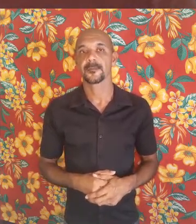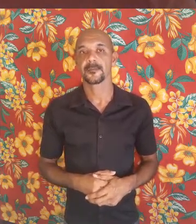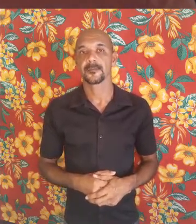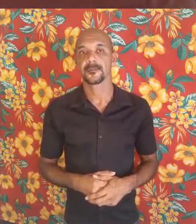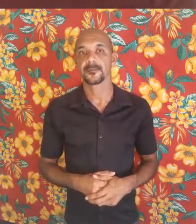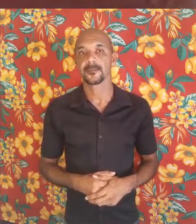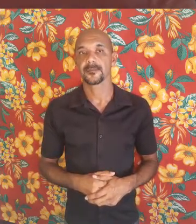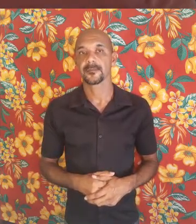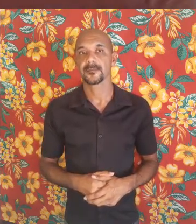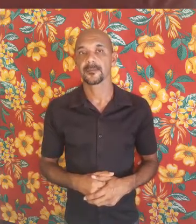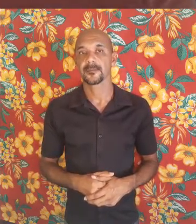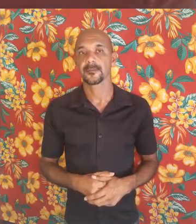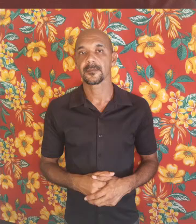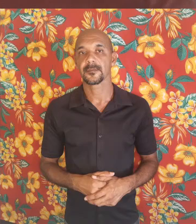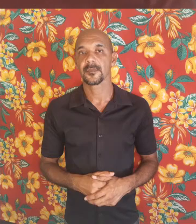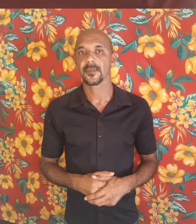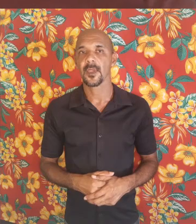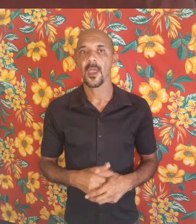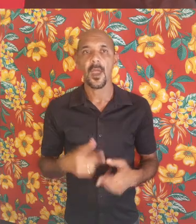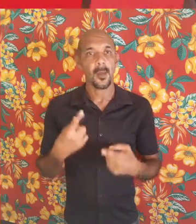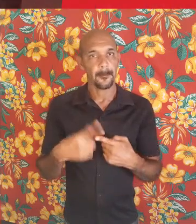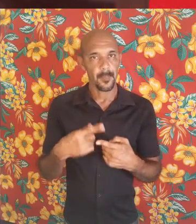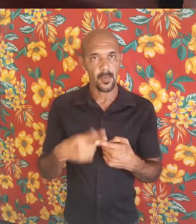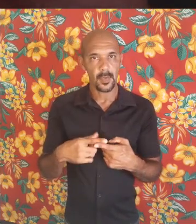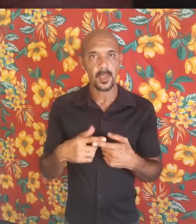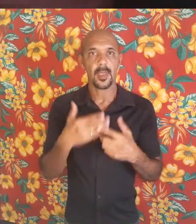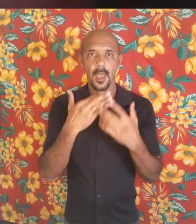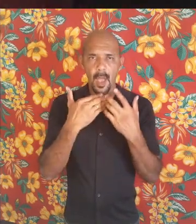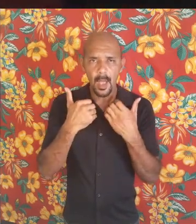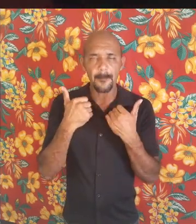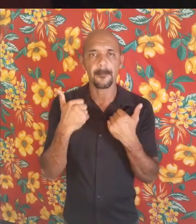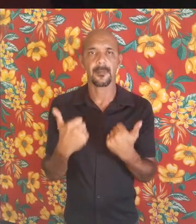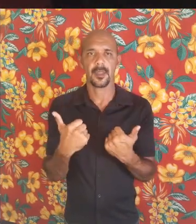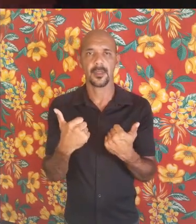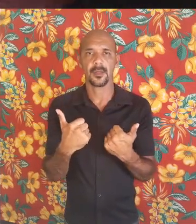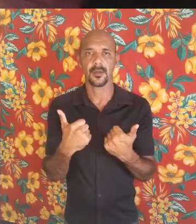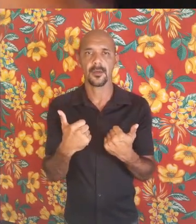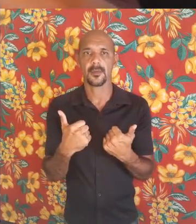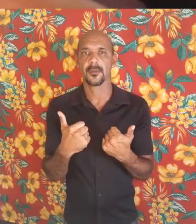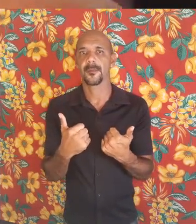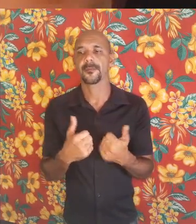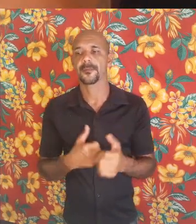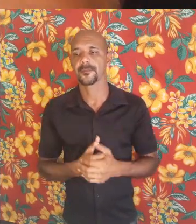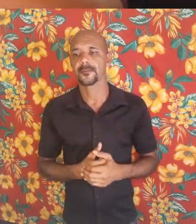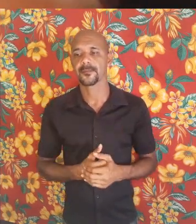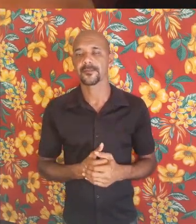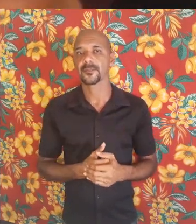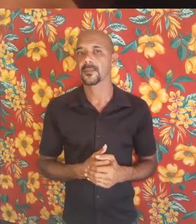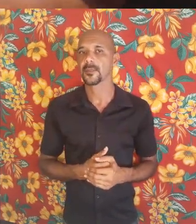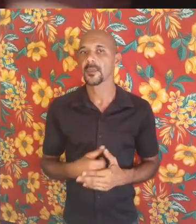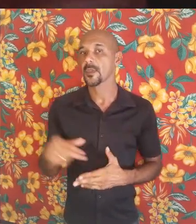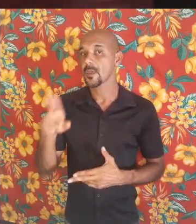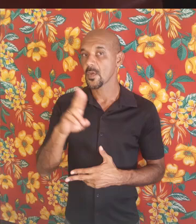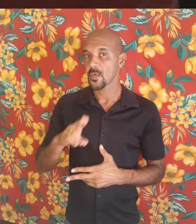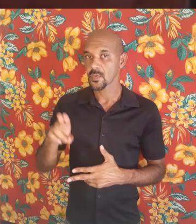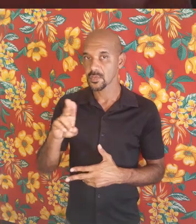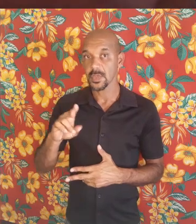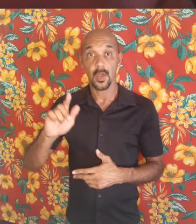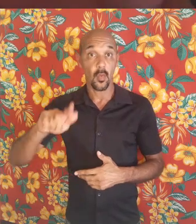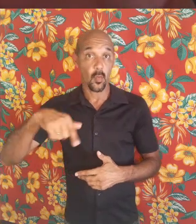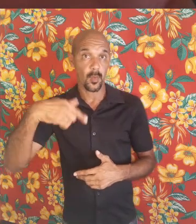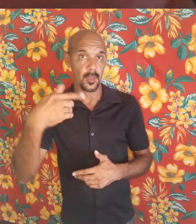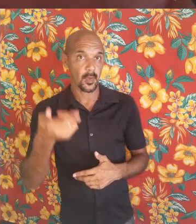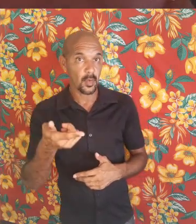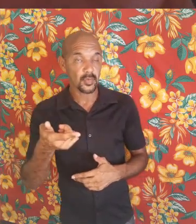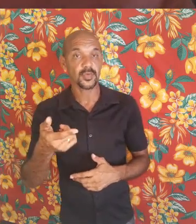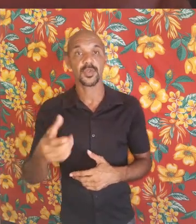Para ser mais rápido e mais eficiente. Um pouquinho de bucha seca para